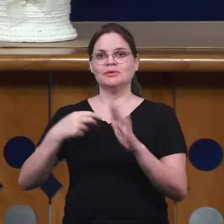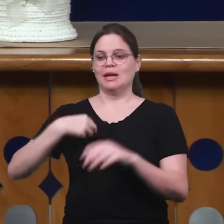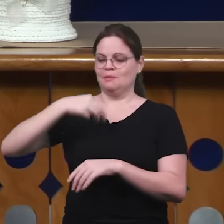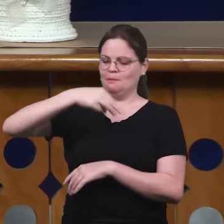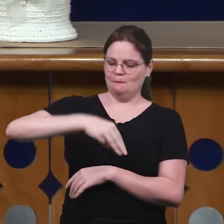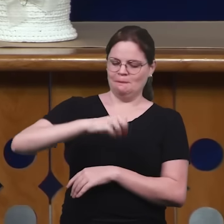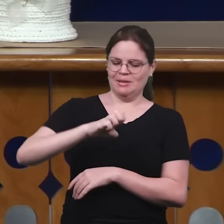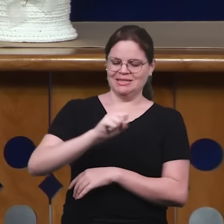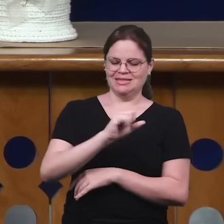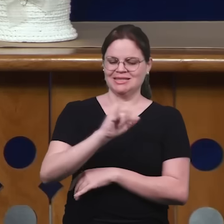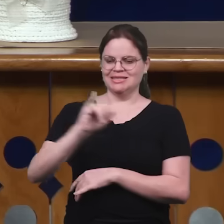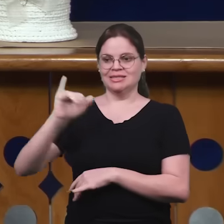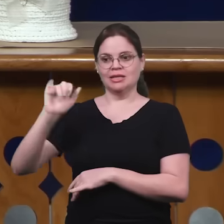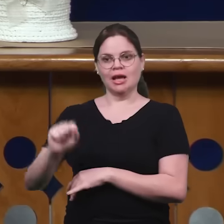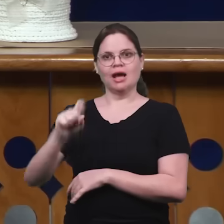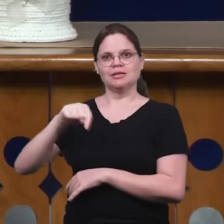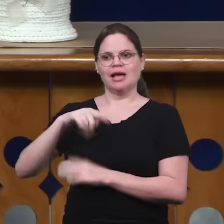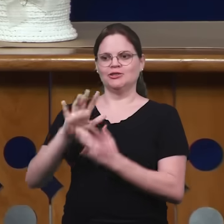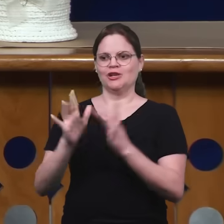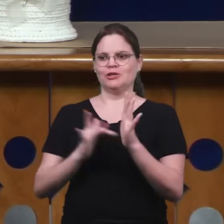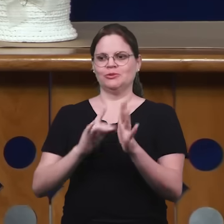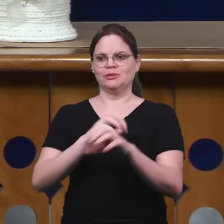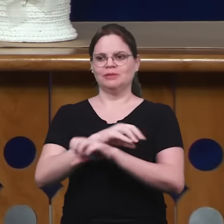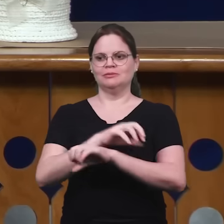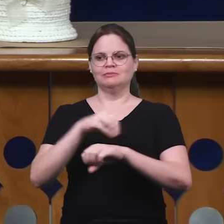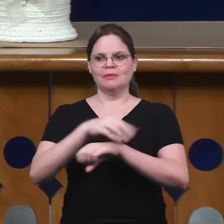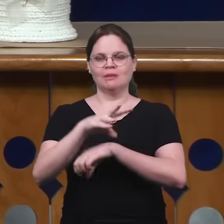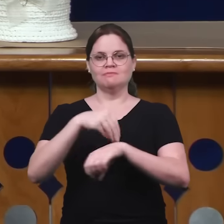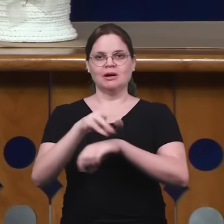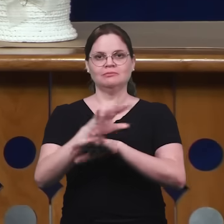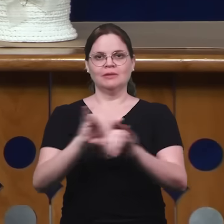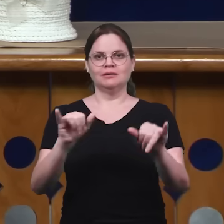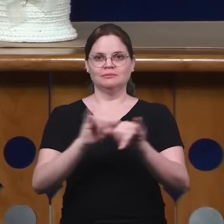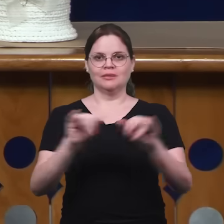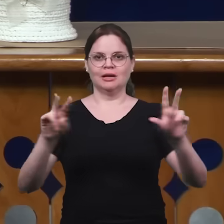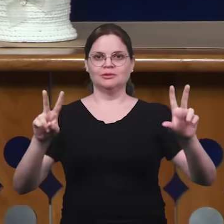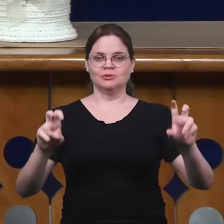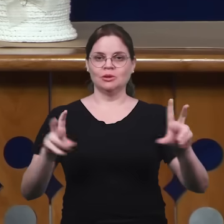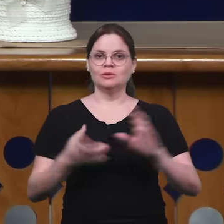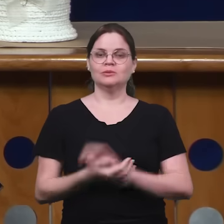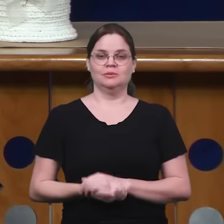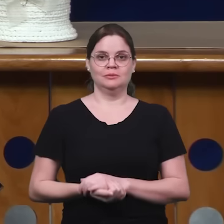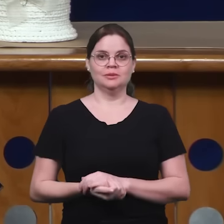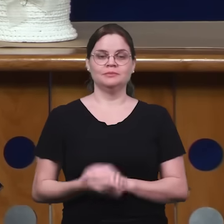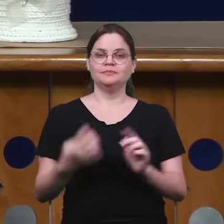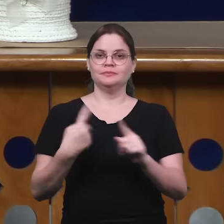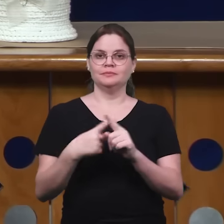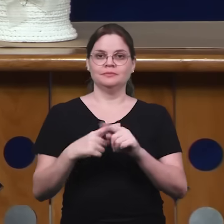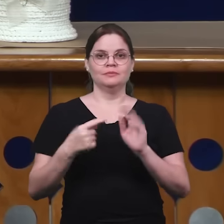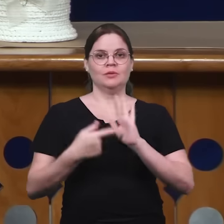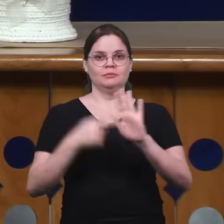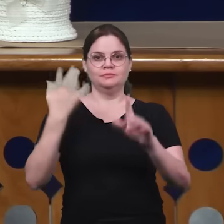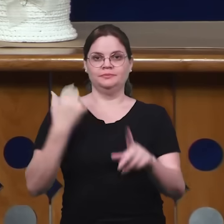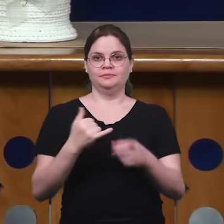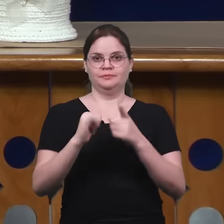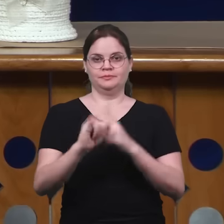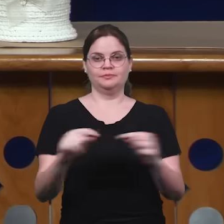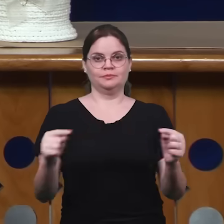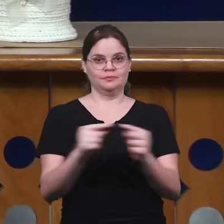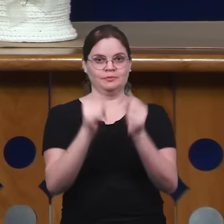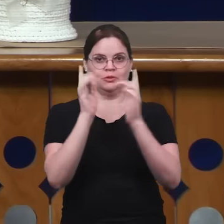em vários momentos da sua vida palavras proféticas relacionadas ao Senhor